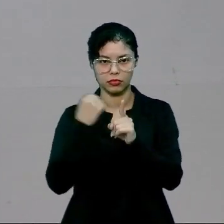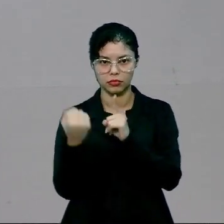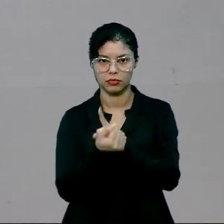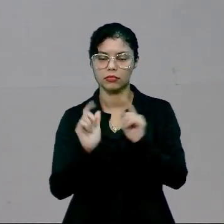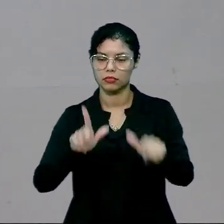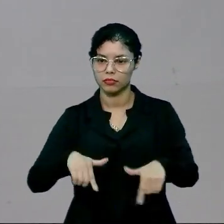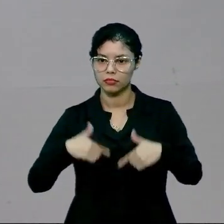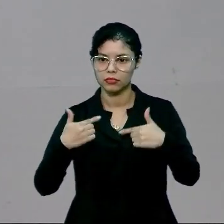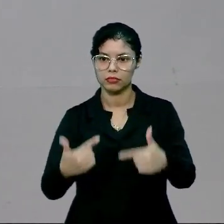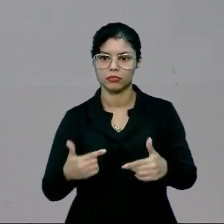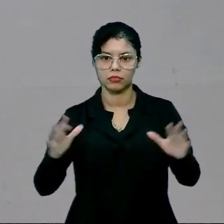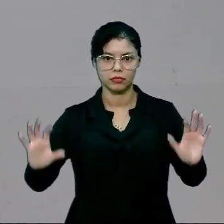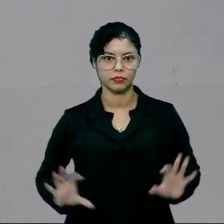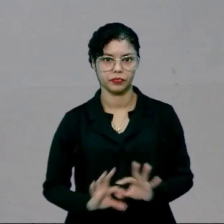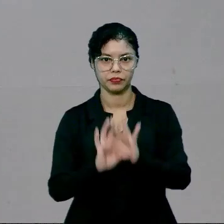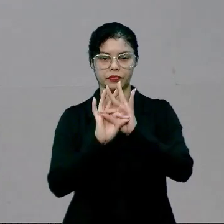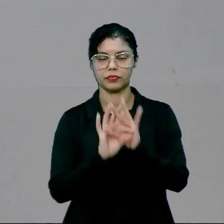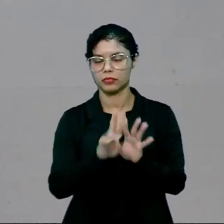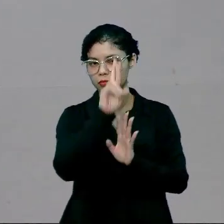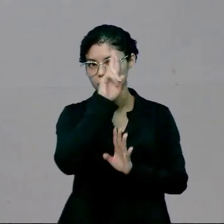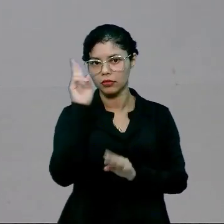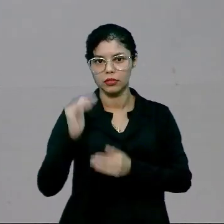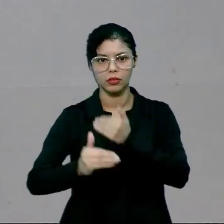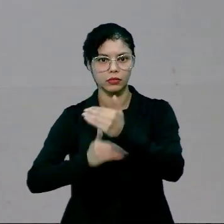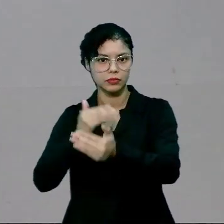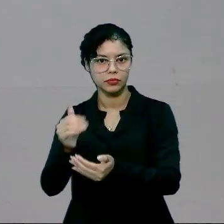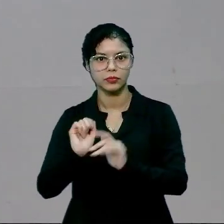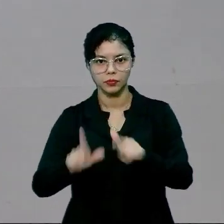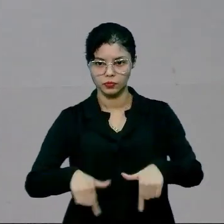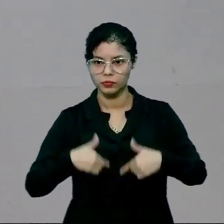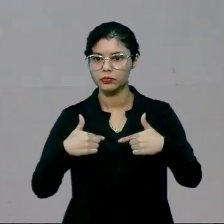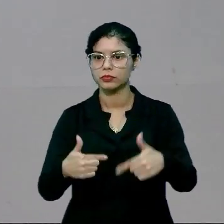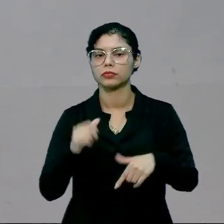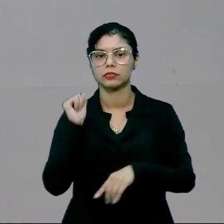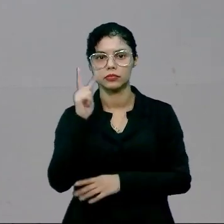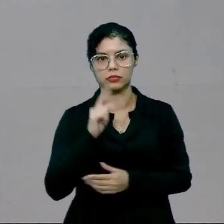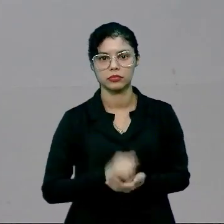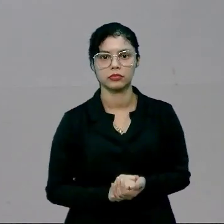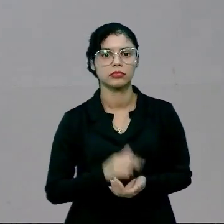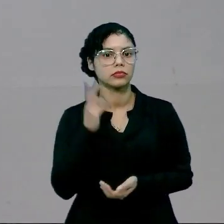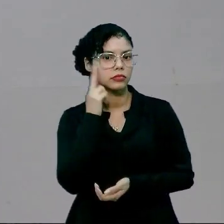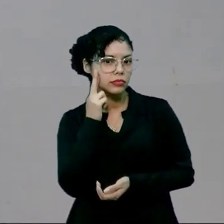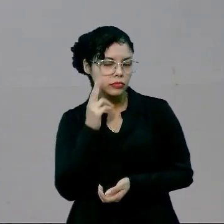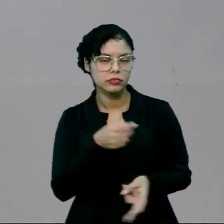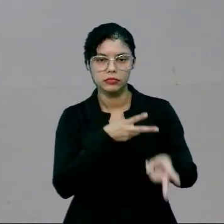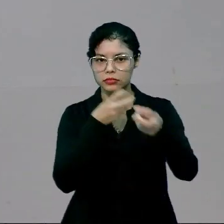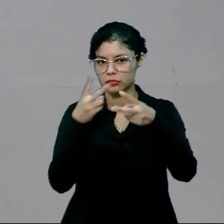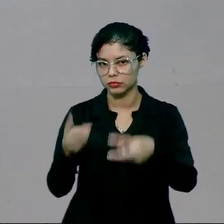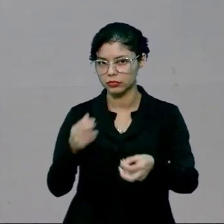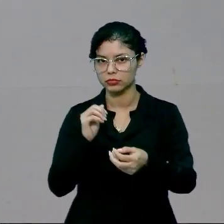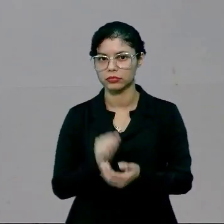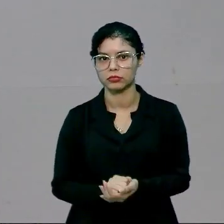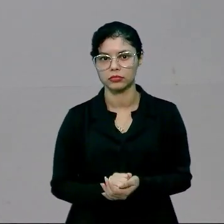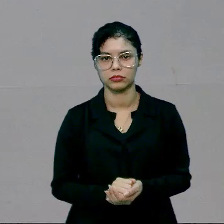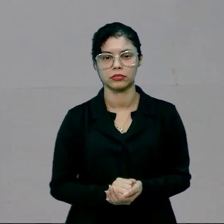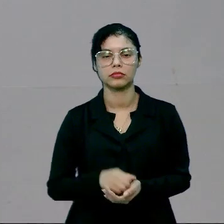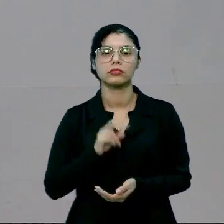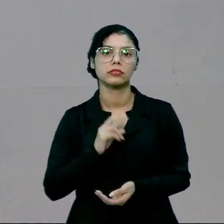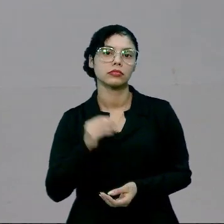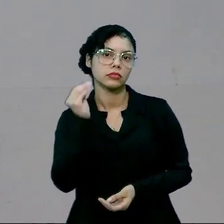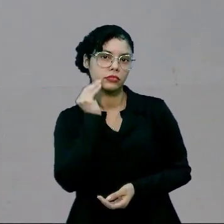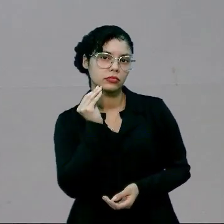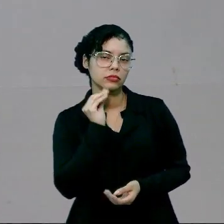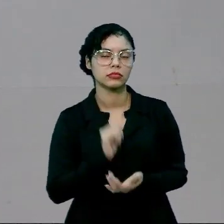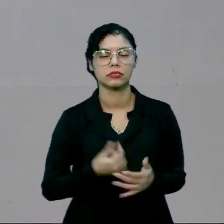dessa luta, tudo se relaciona à história, a esse processo de luta, tá? Então é comum que a gente observe essas tendências